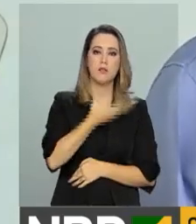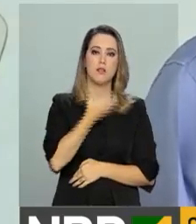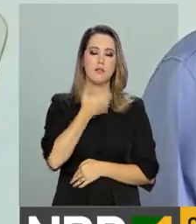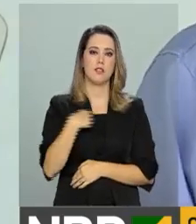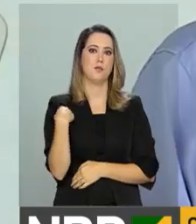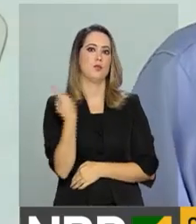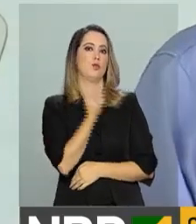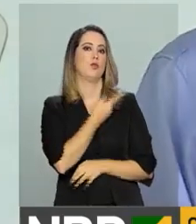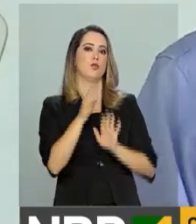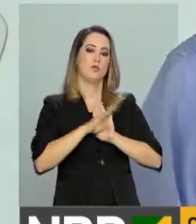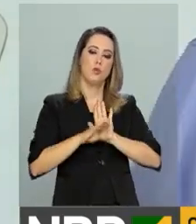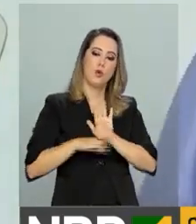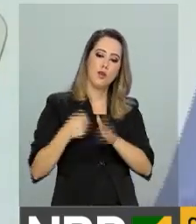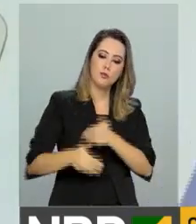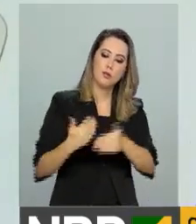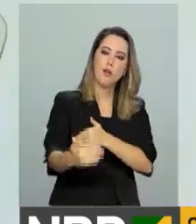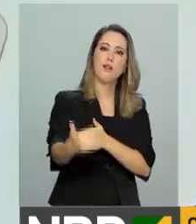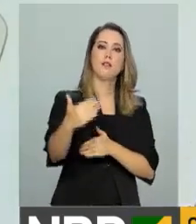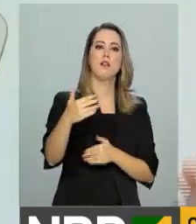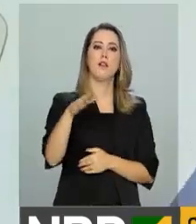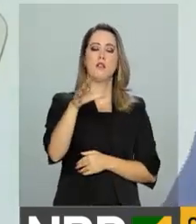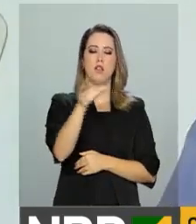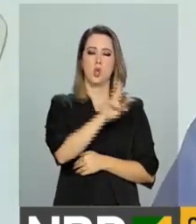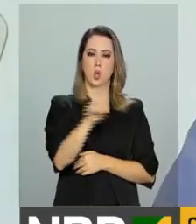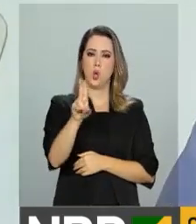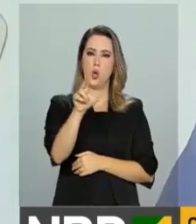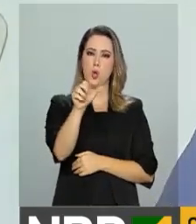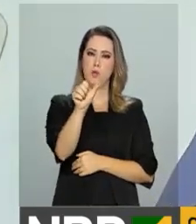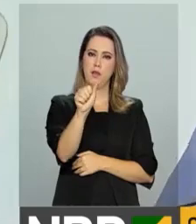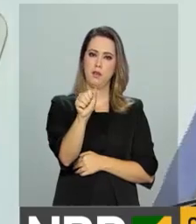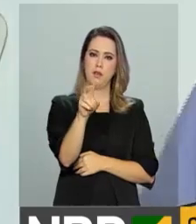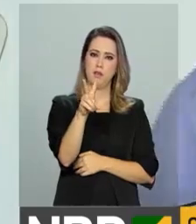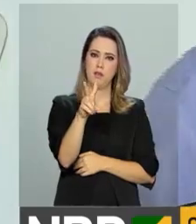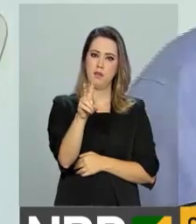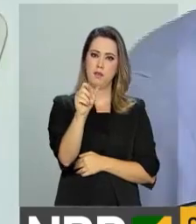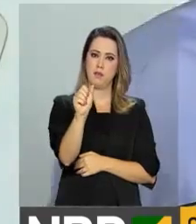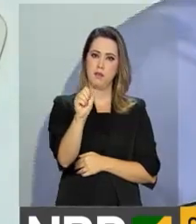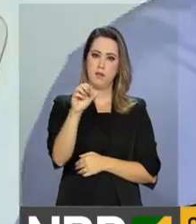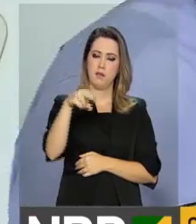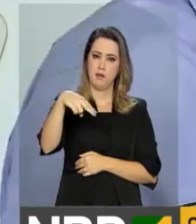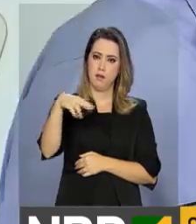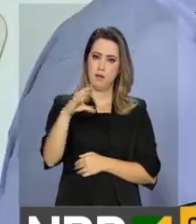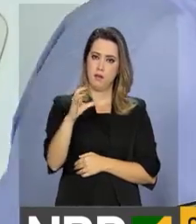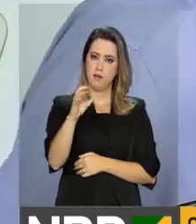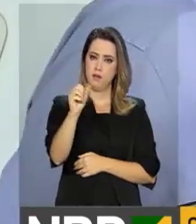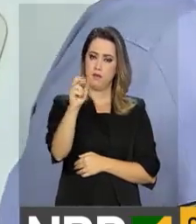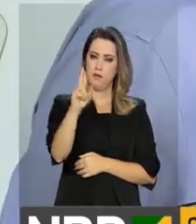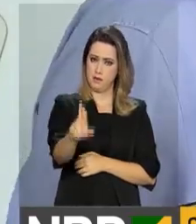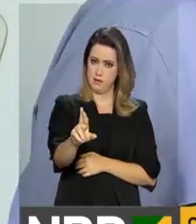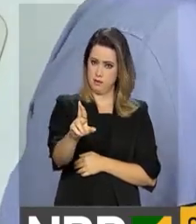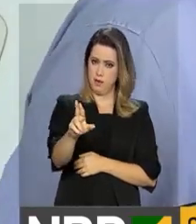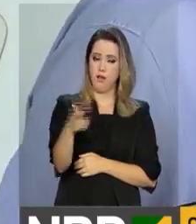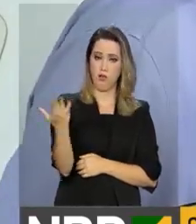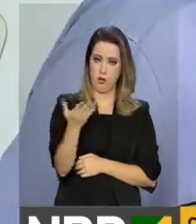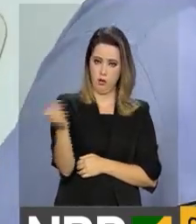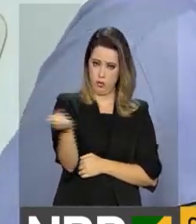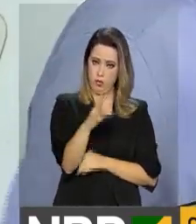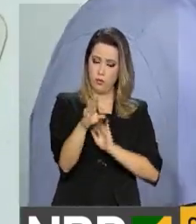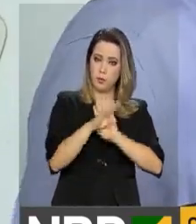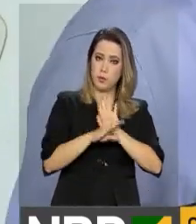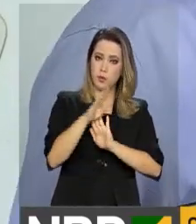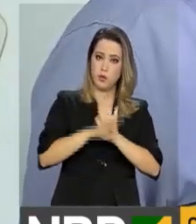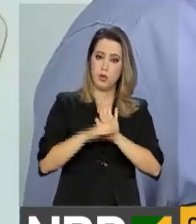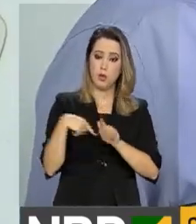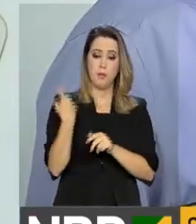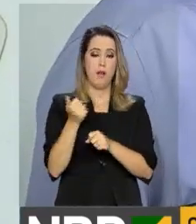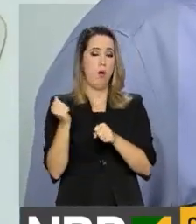Neste nosso programa Avançar, nós pegamos as obras inacabadas, presidida pelo Moreira Franco, nós pegamos as obras inacabadas